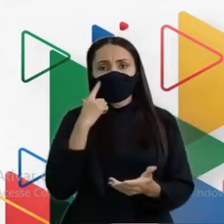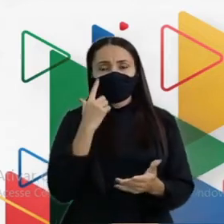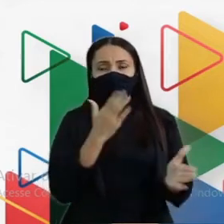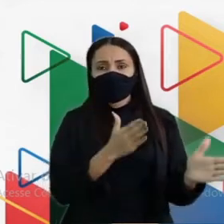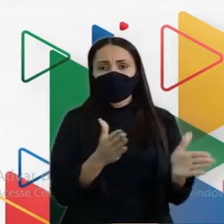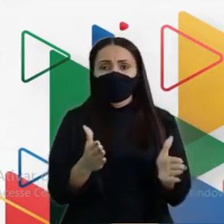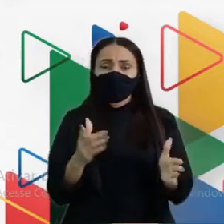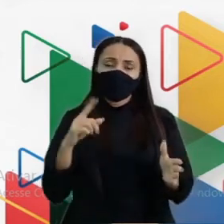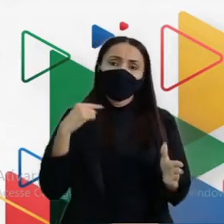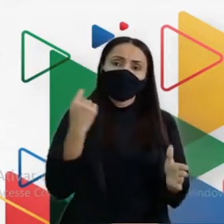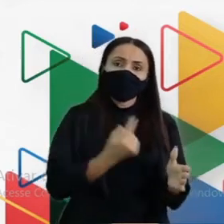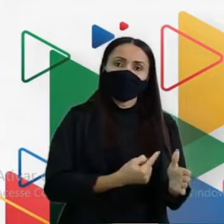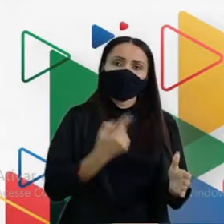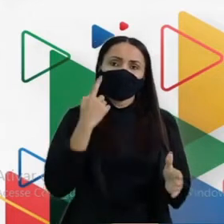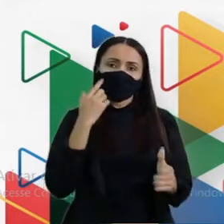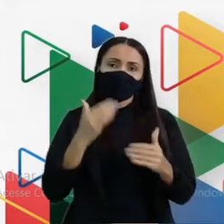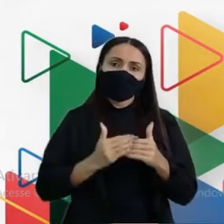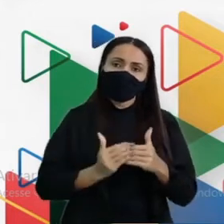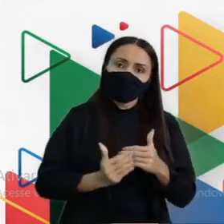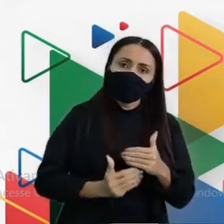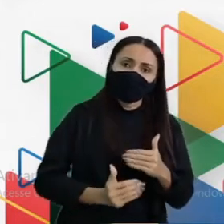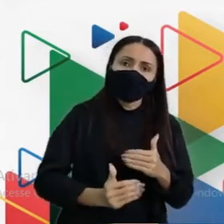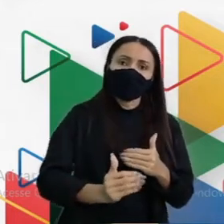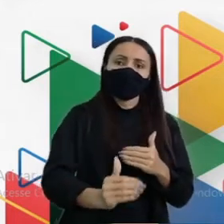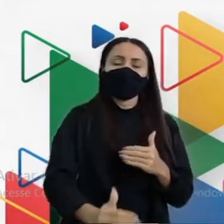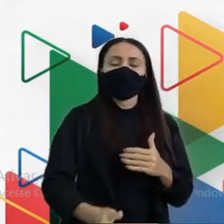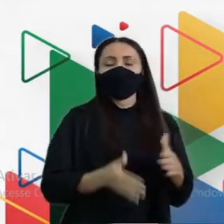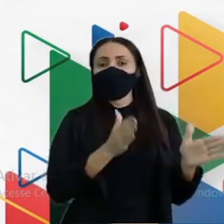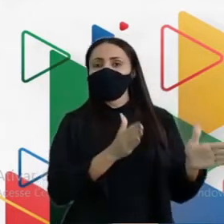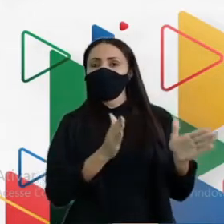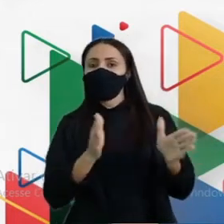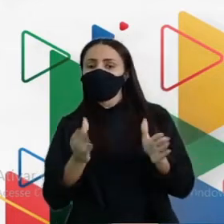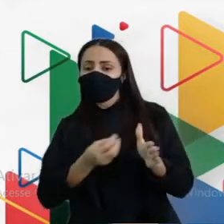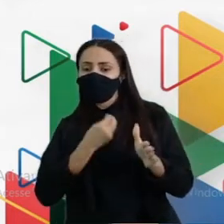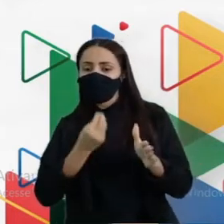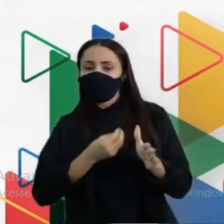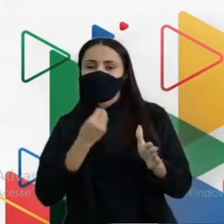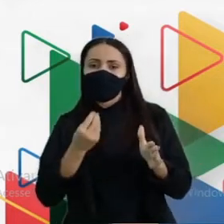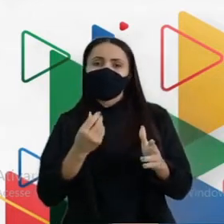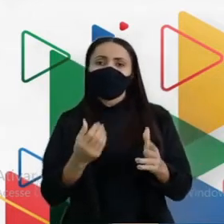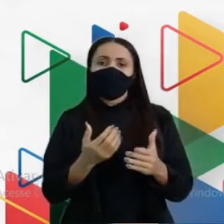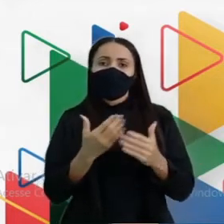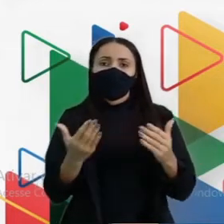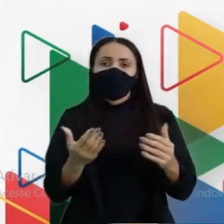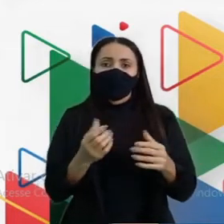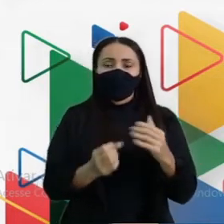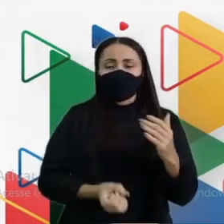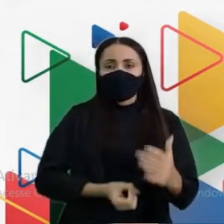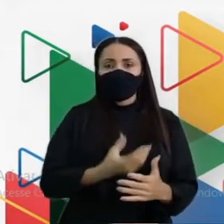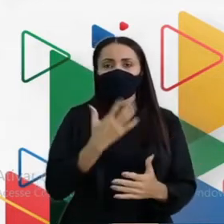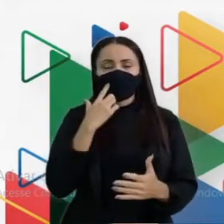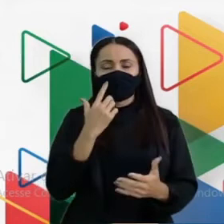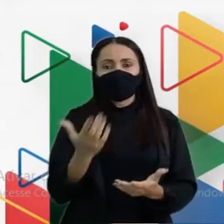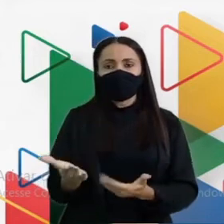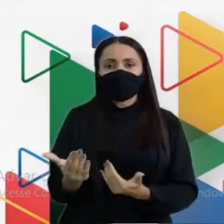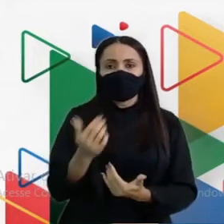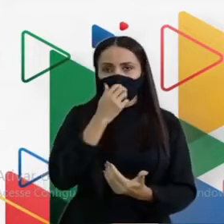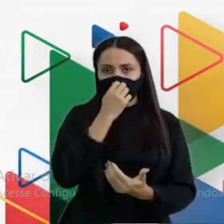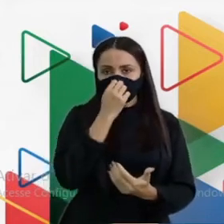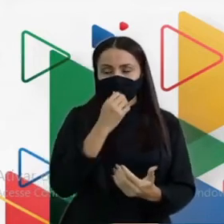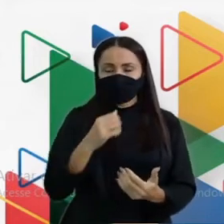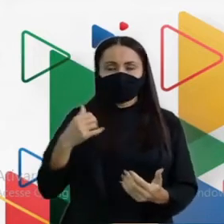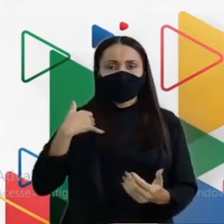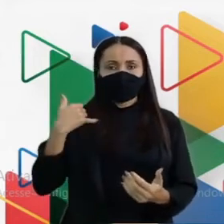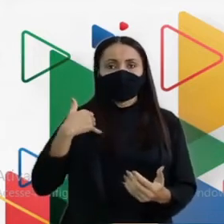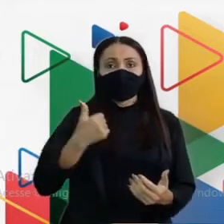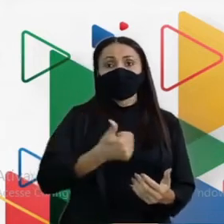acontecem conosco durante toda essa fase da vida que começa aí na puberdade. Cheguei aos 18